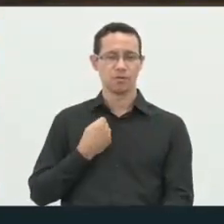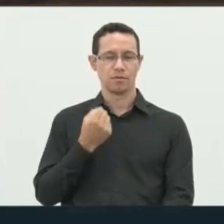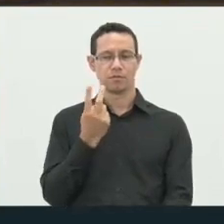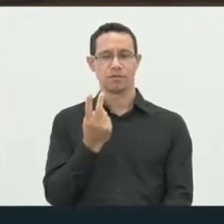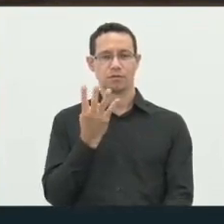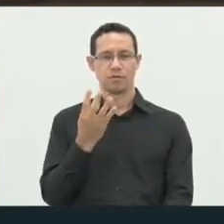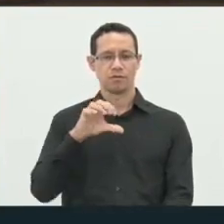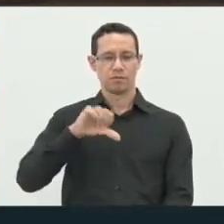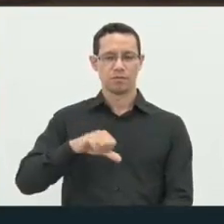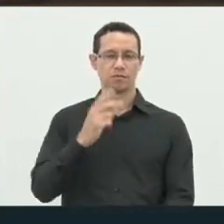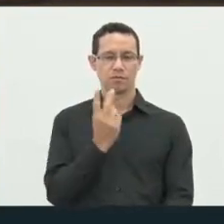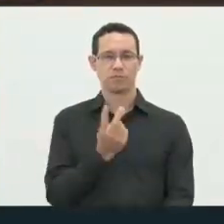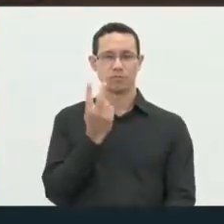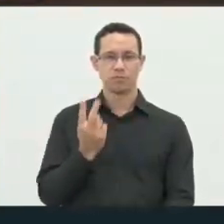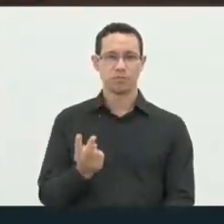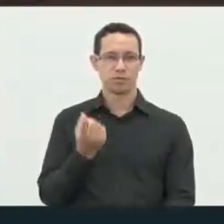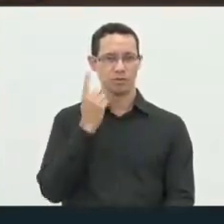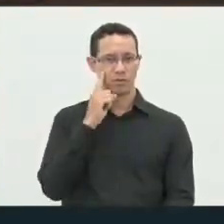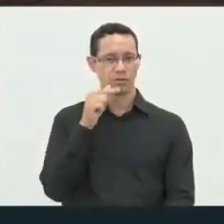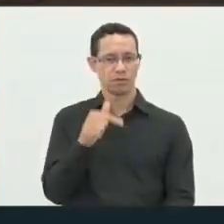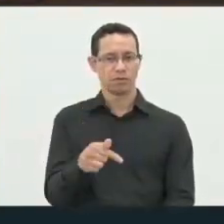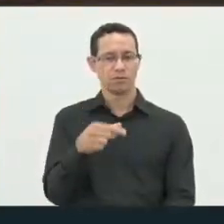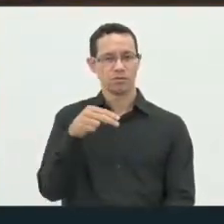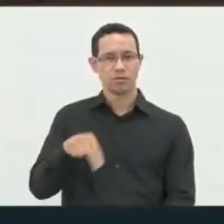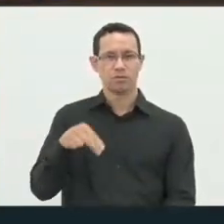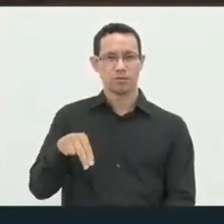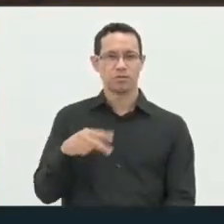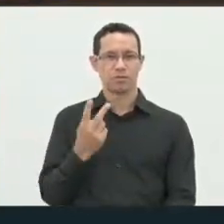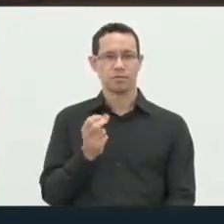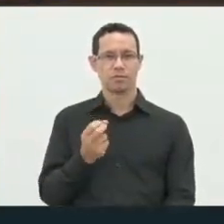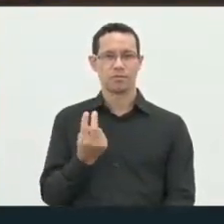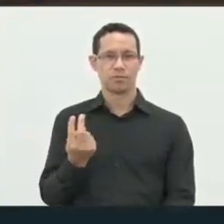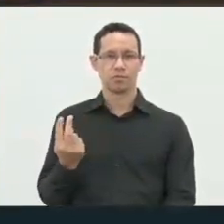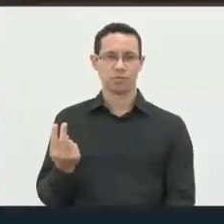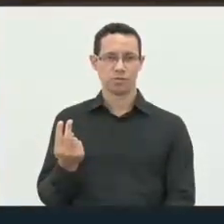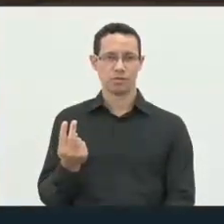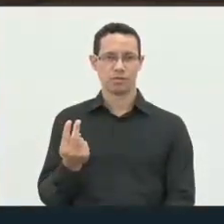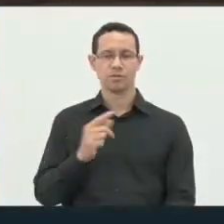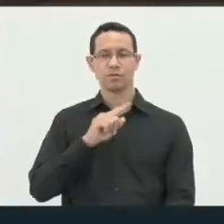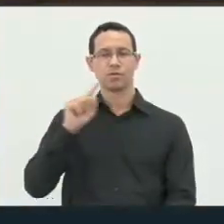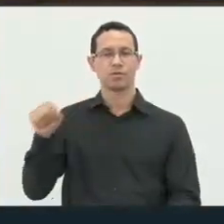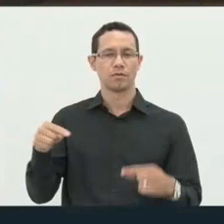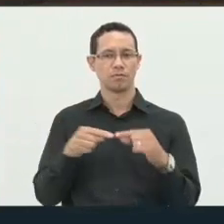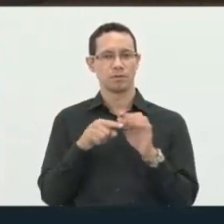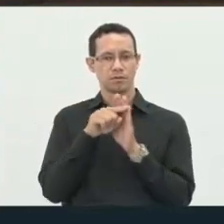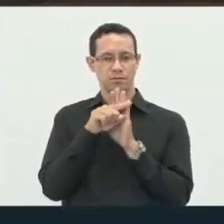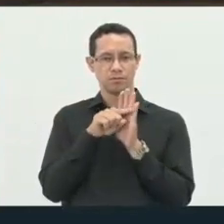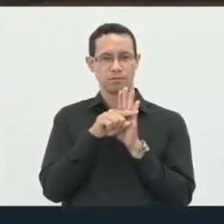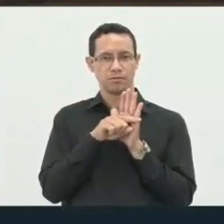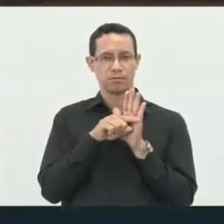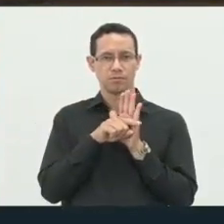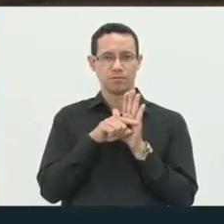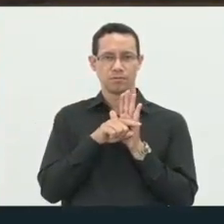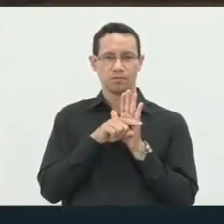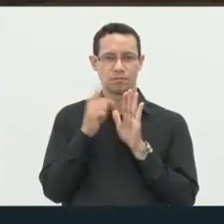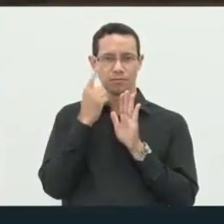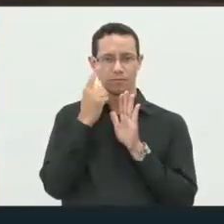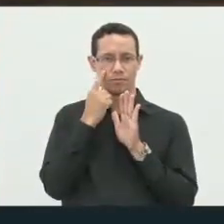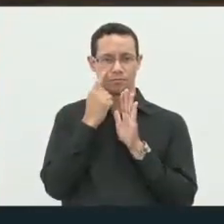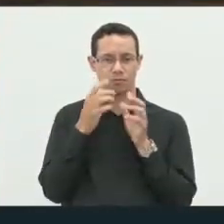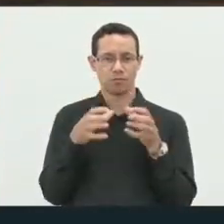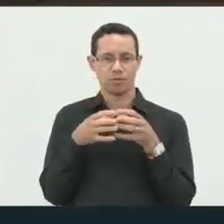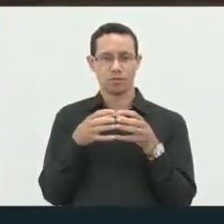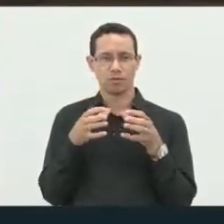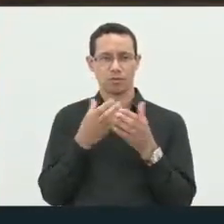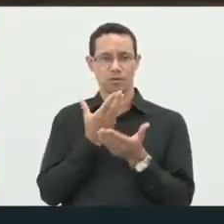de 7 de novembro de 2022 com a finalidade de apurar fatos levantados pela comissão especial